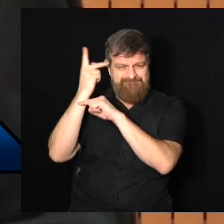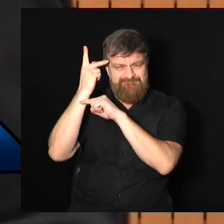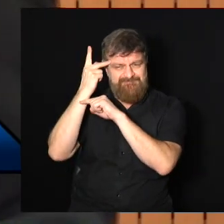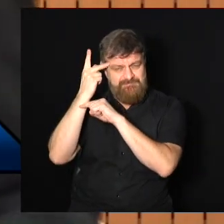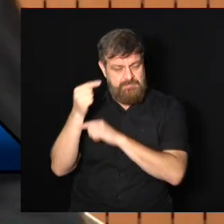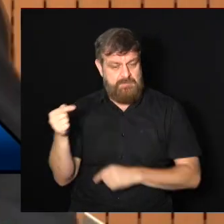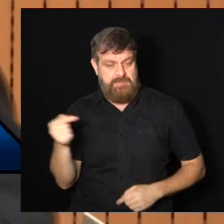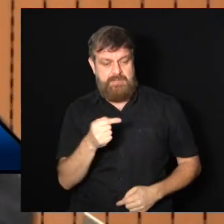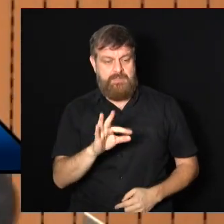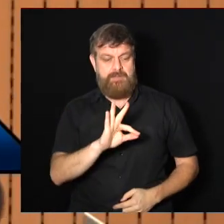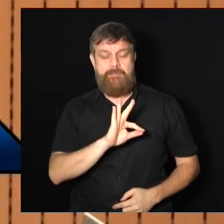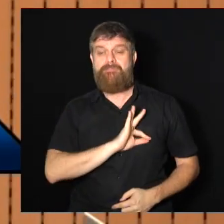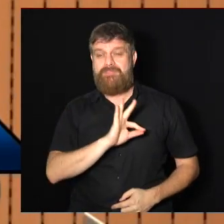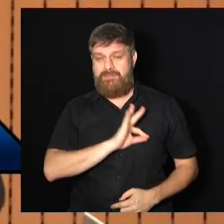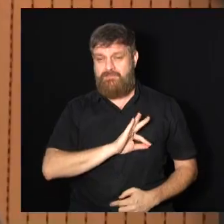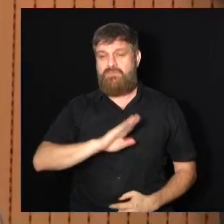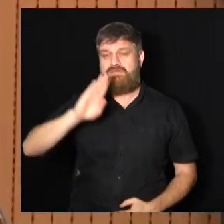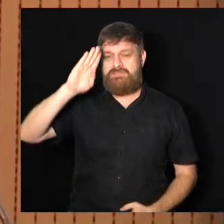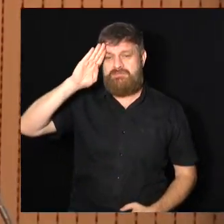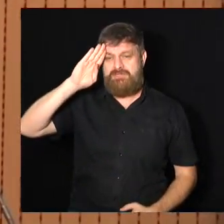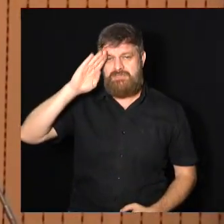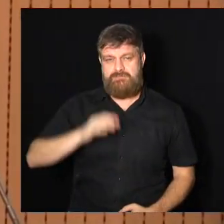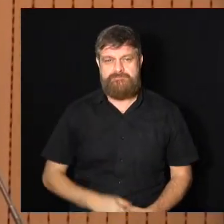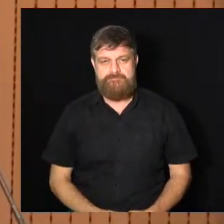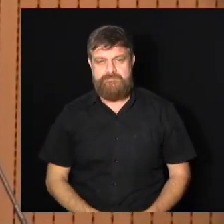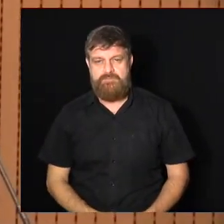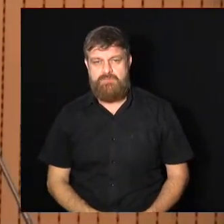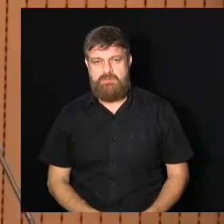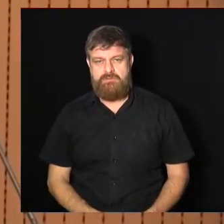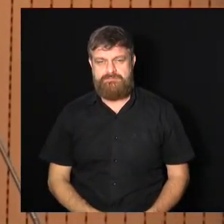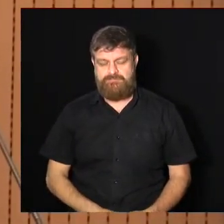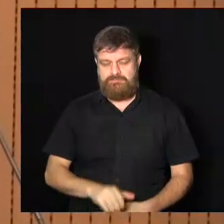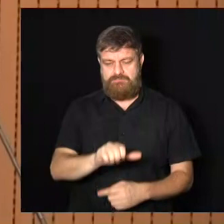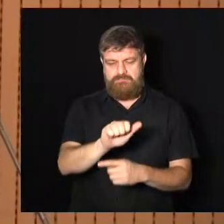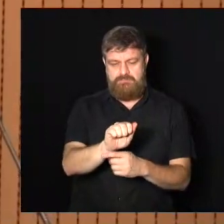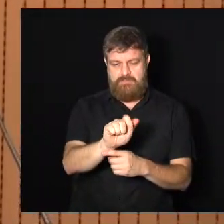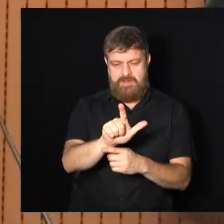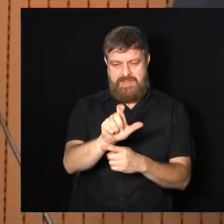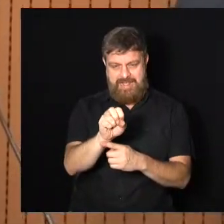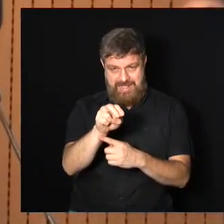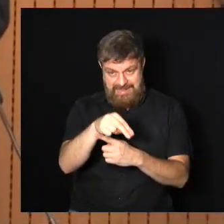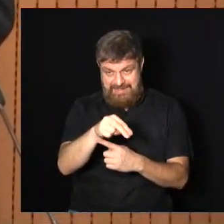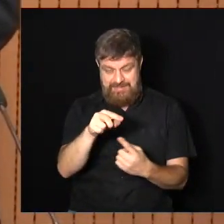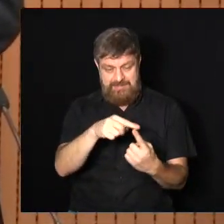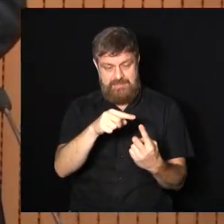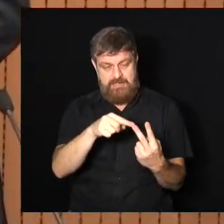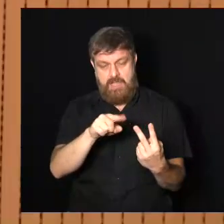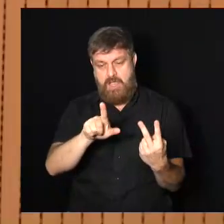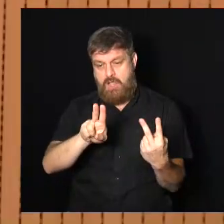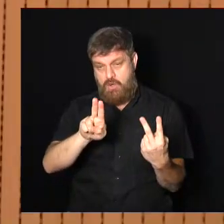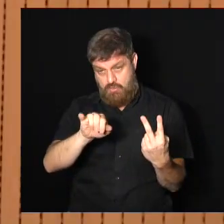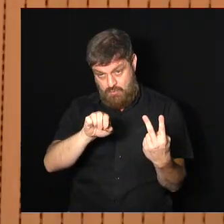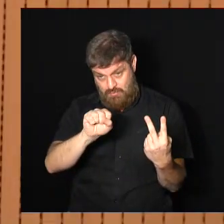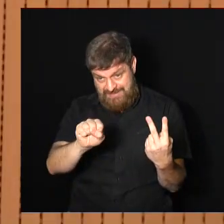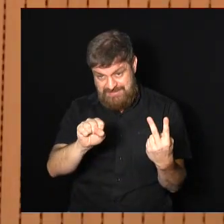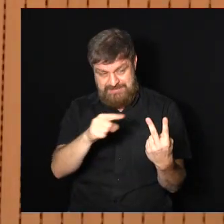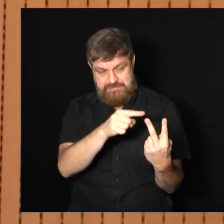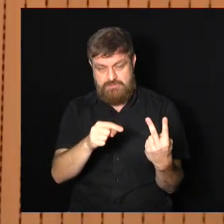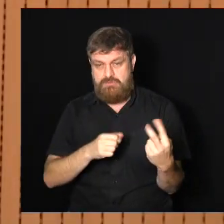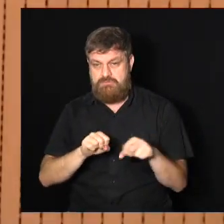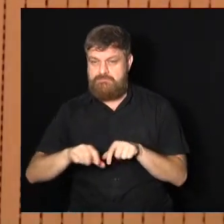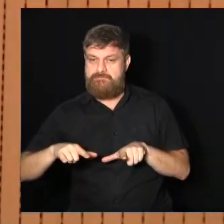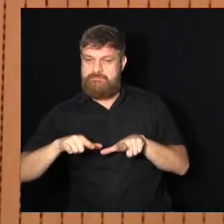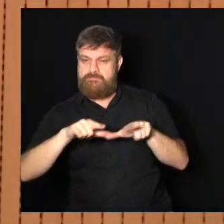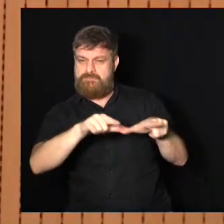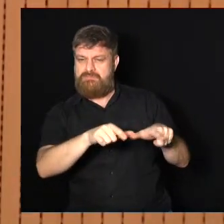a nossa querida Polícia Militar. Os policiais militares Alan Tomás Ribeiro Reinol e Luiz Fernando Estevam receberam o